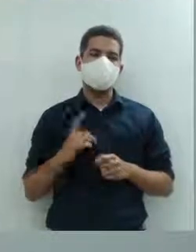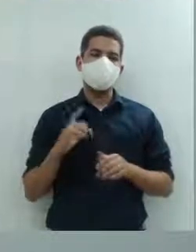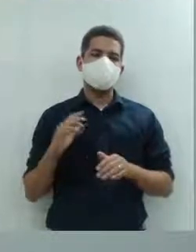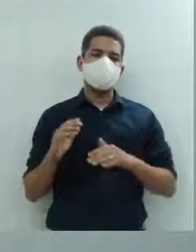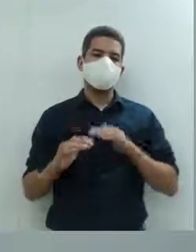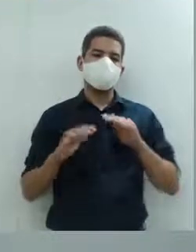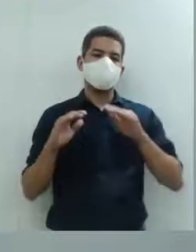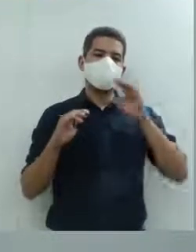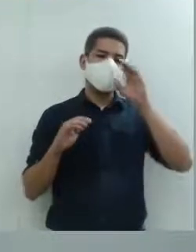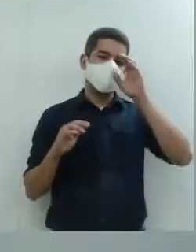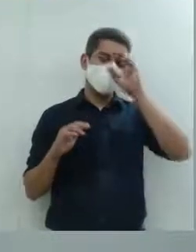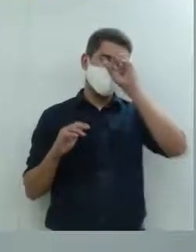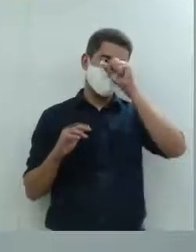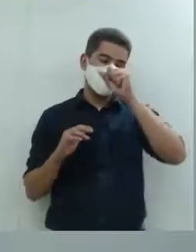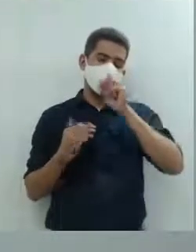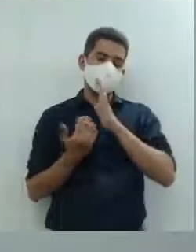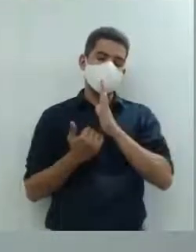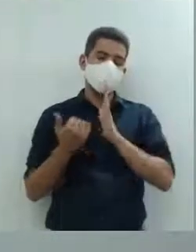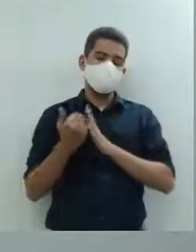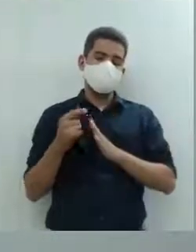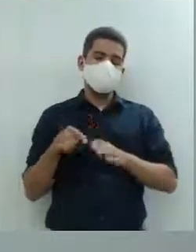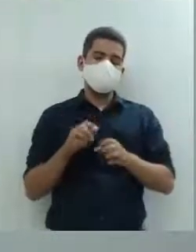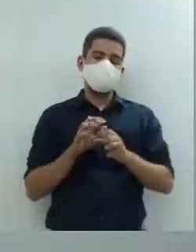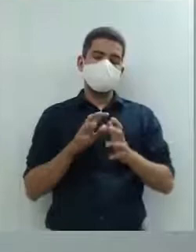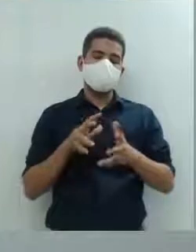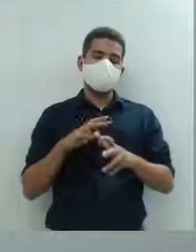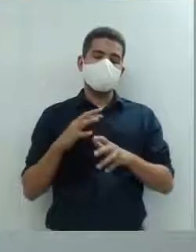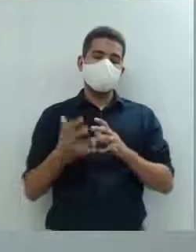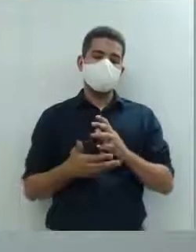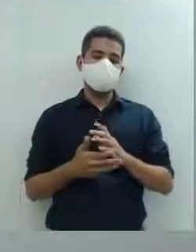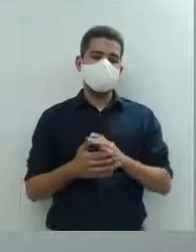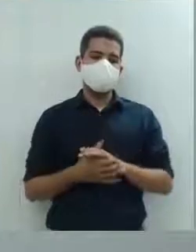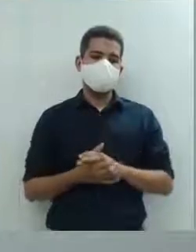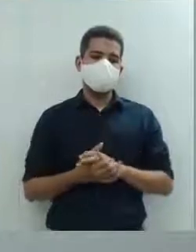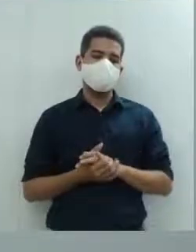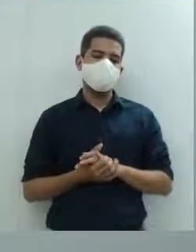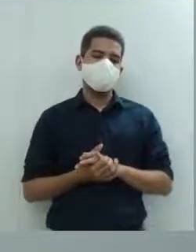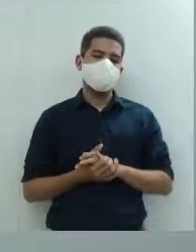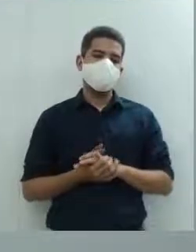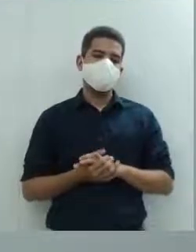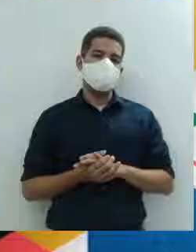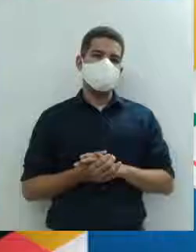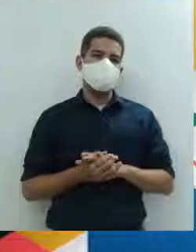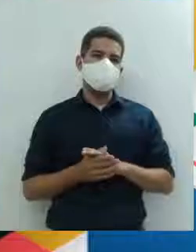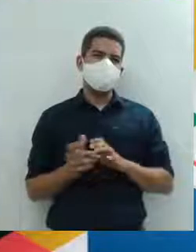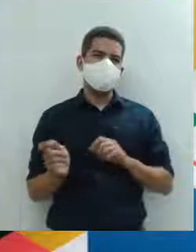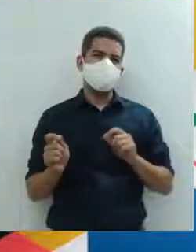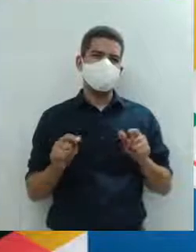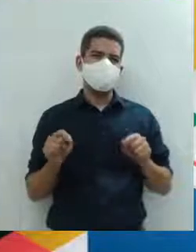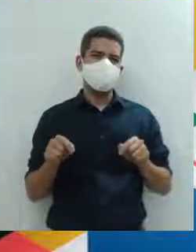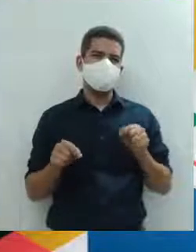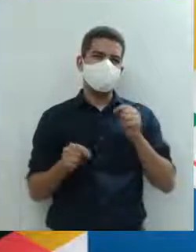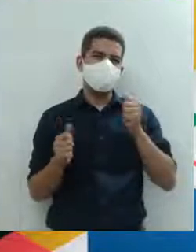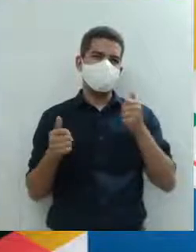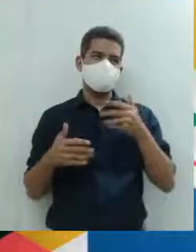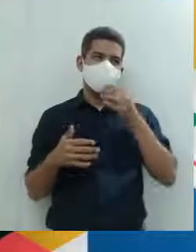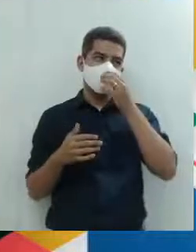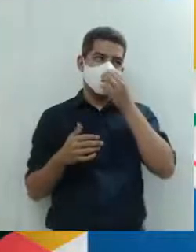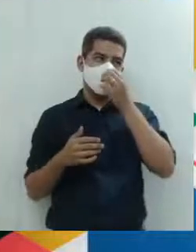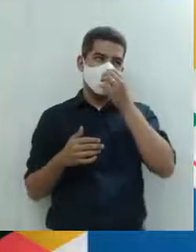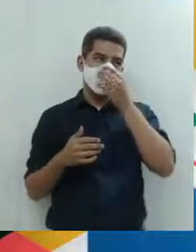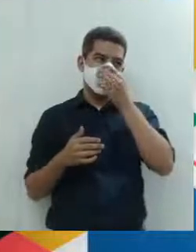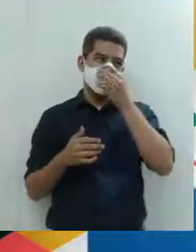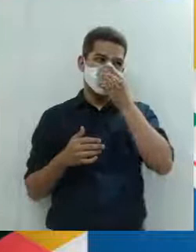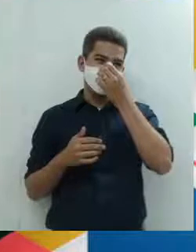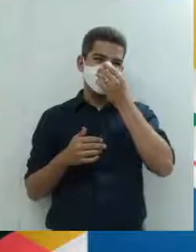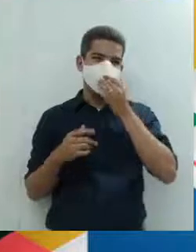e aprender um pouco mais sobre a atmosfera. Bom, voltando para o nosso slide, então, a gente vai entender agora a